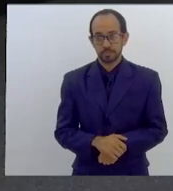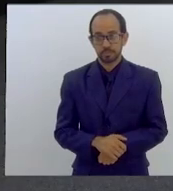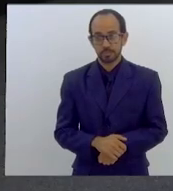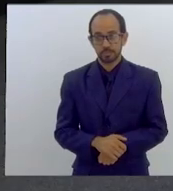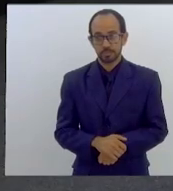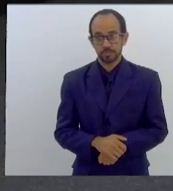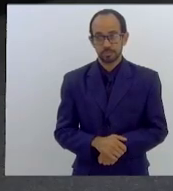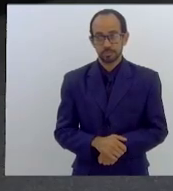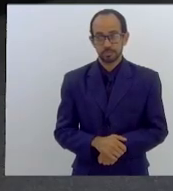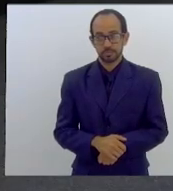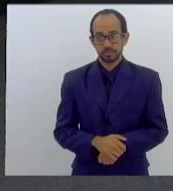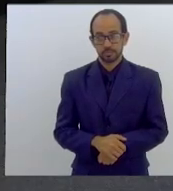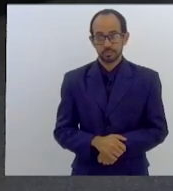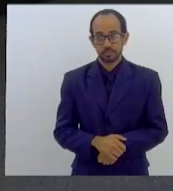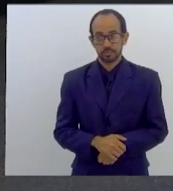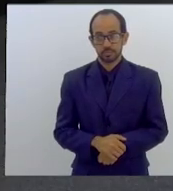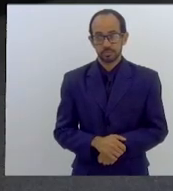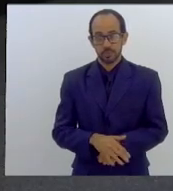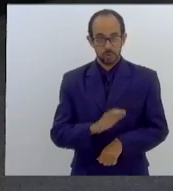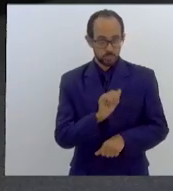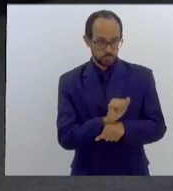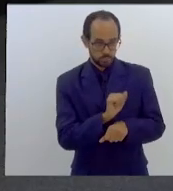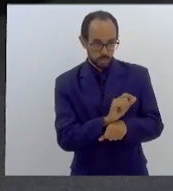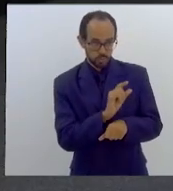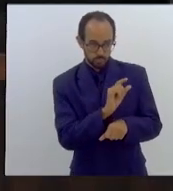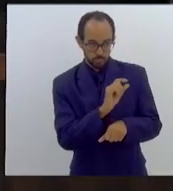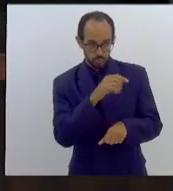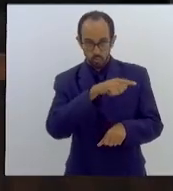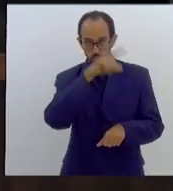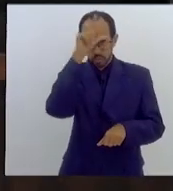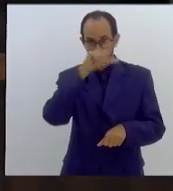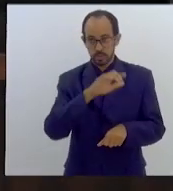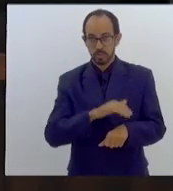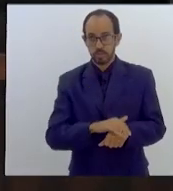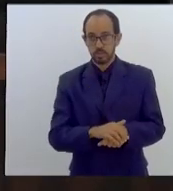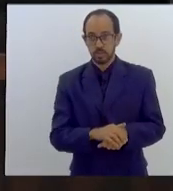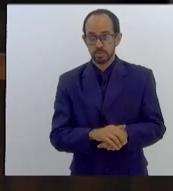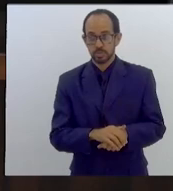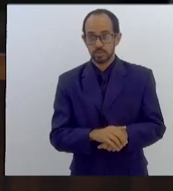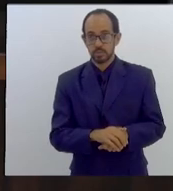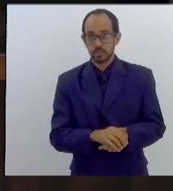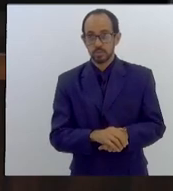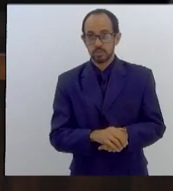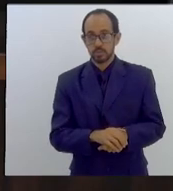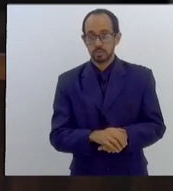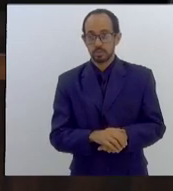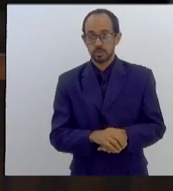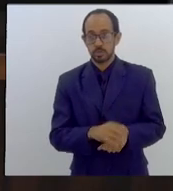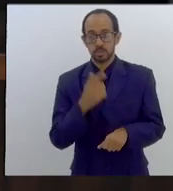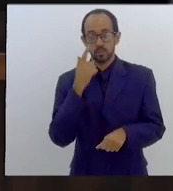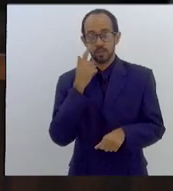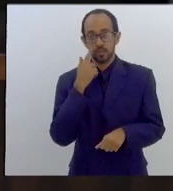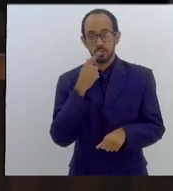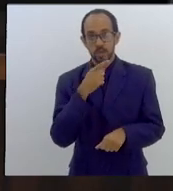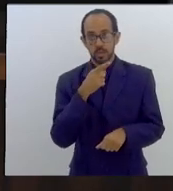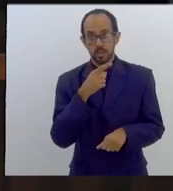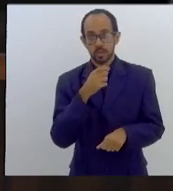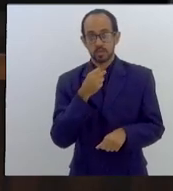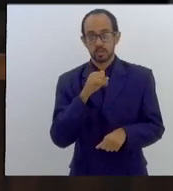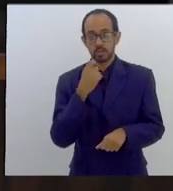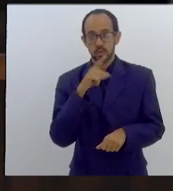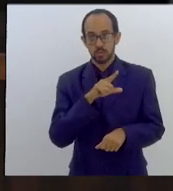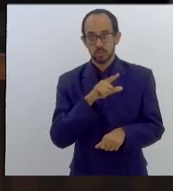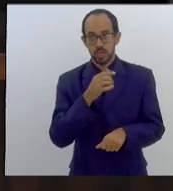projeto de sua autoria... Um instante, Luiz, um instante, por favor. Porque nós temos 5 emendas e nós vamos ver se dá para